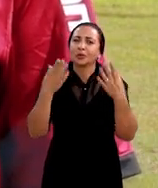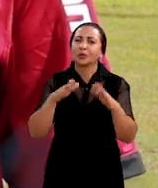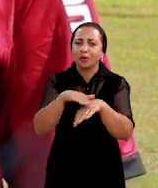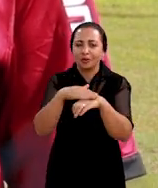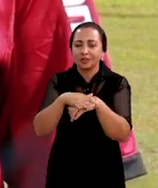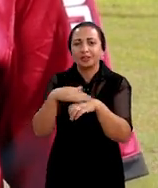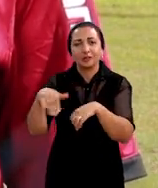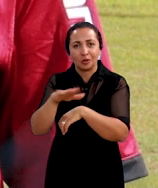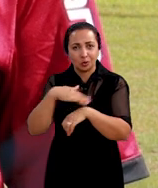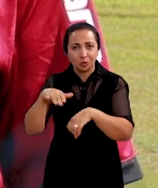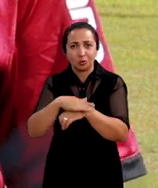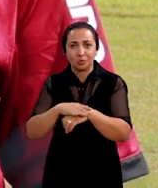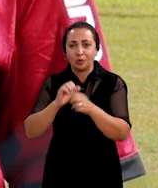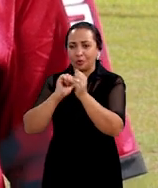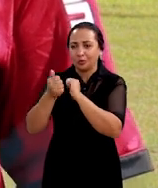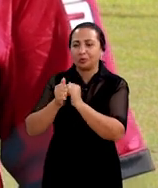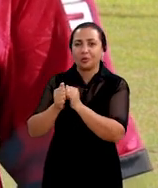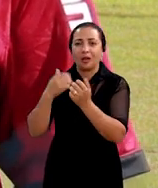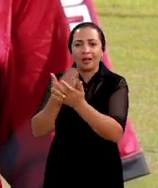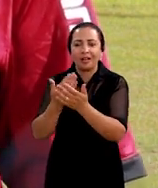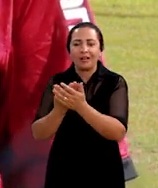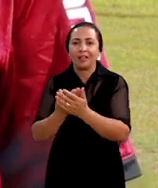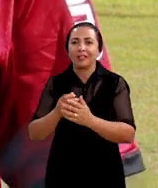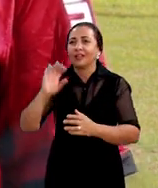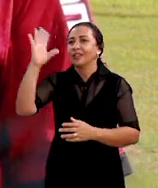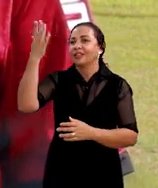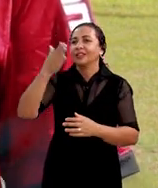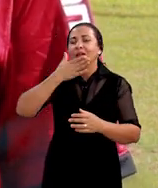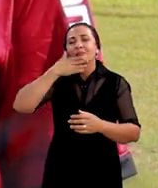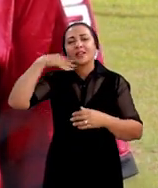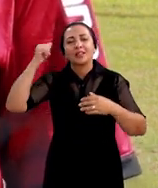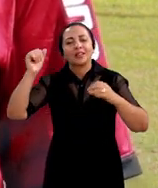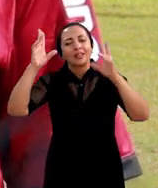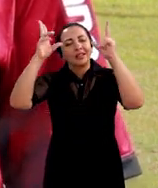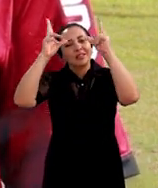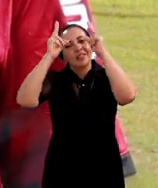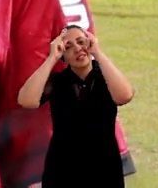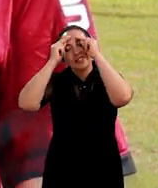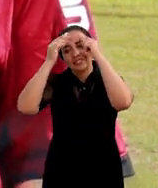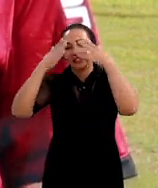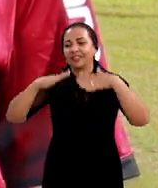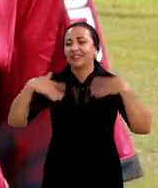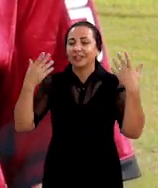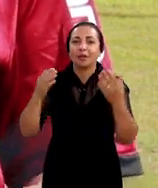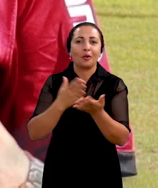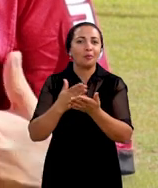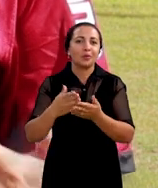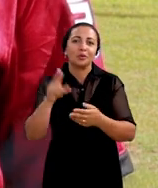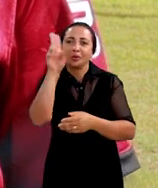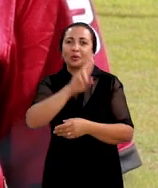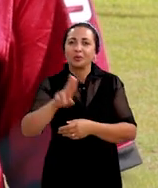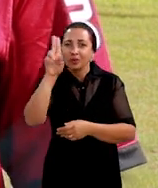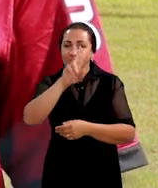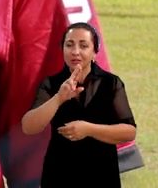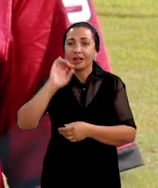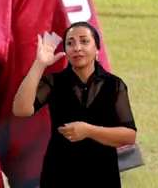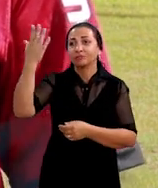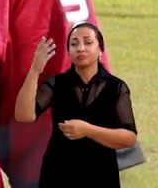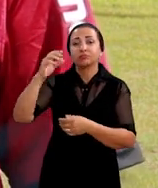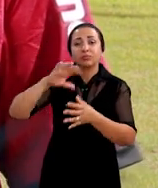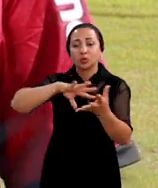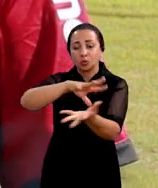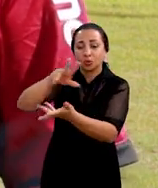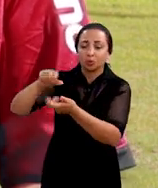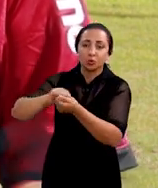eu conversava com eles sobre futebol, a aula fluía mais tranquilo. Então, eu comecei a utilizar eventos do mundo